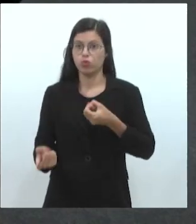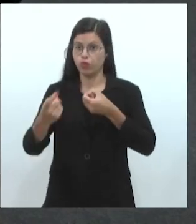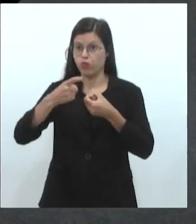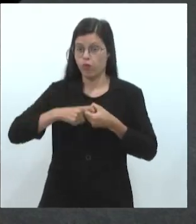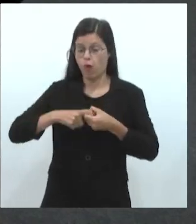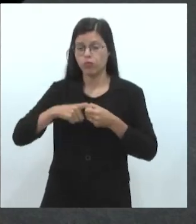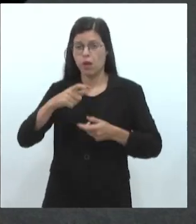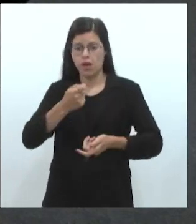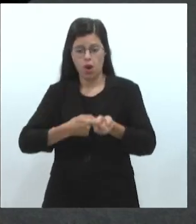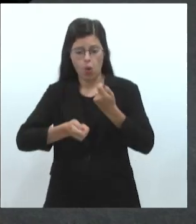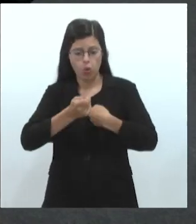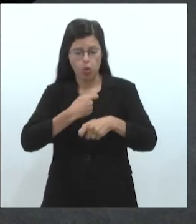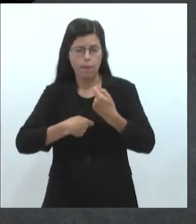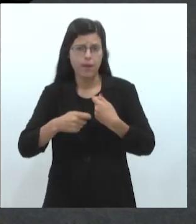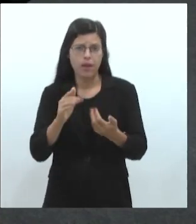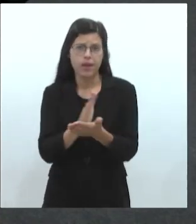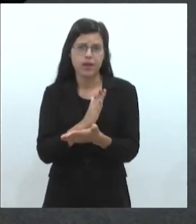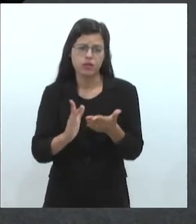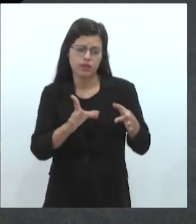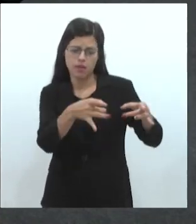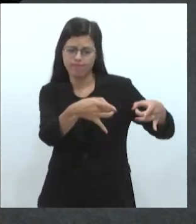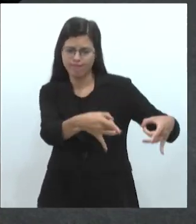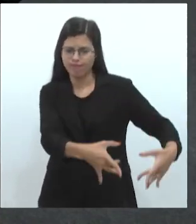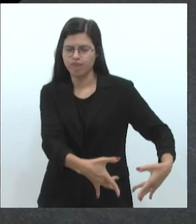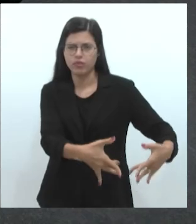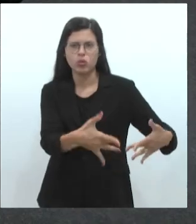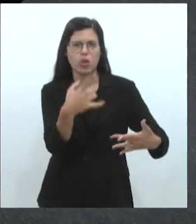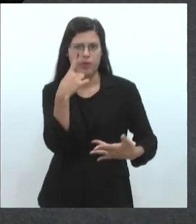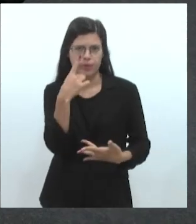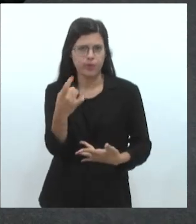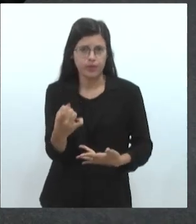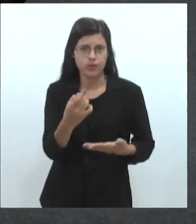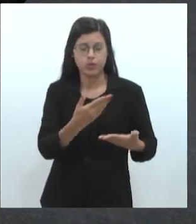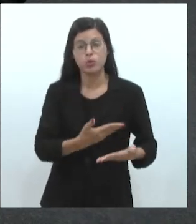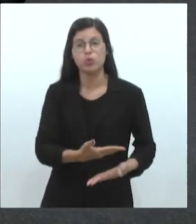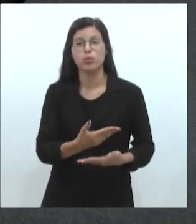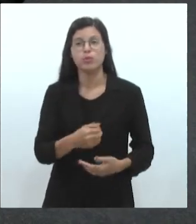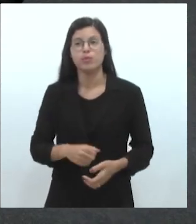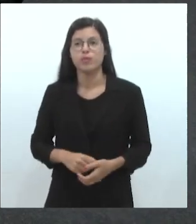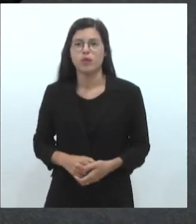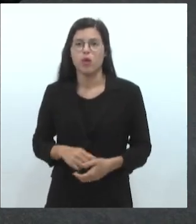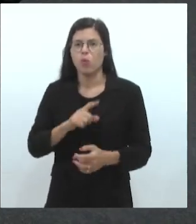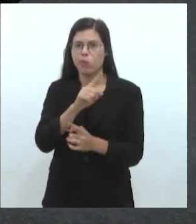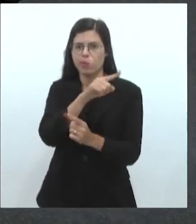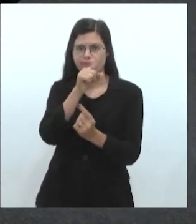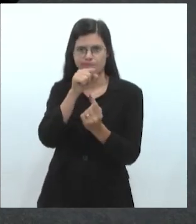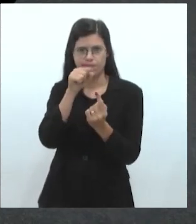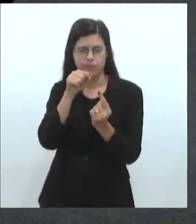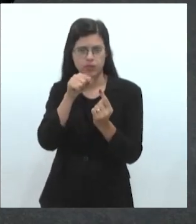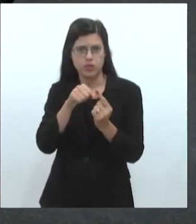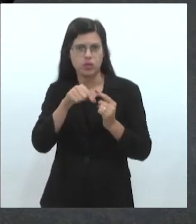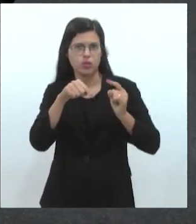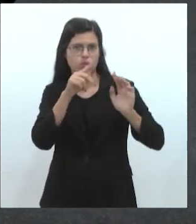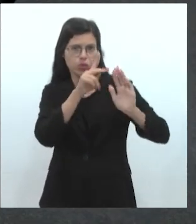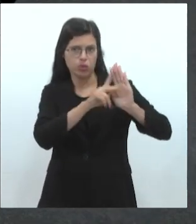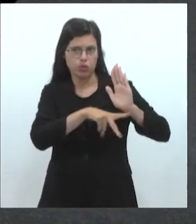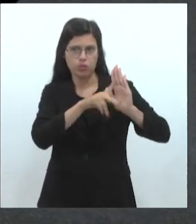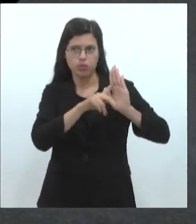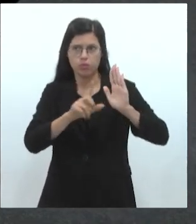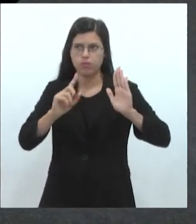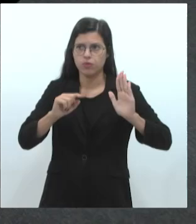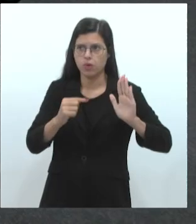economia o que às vezes é jogado até num aterro sanitário. Então, esse é o objetivo desse